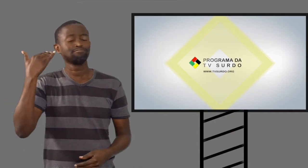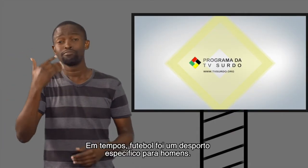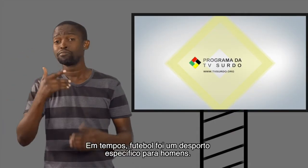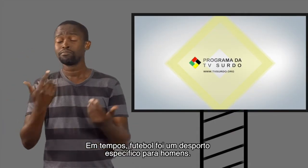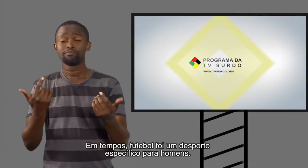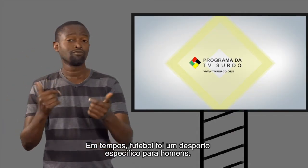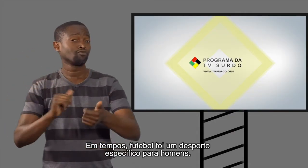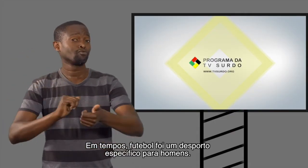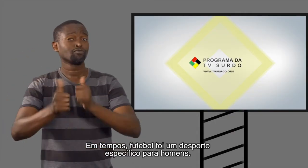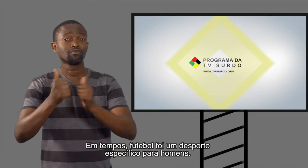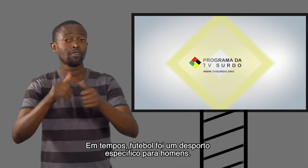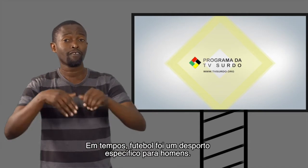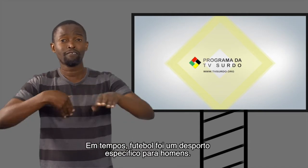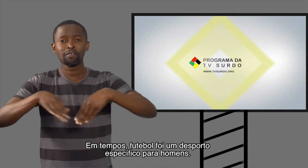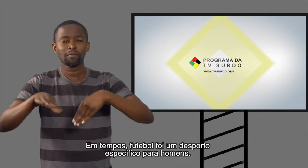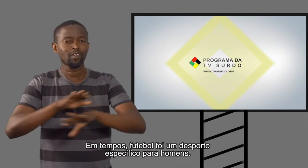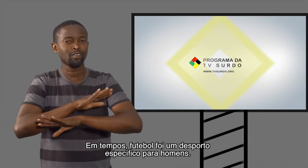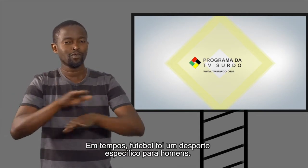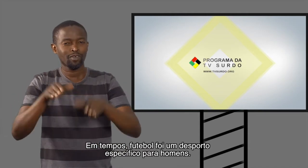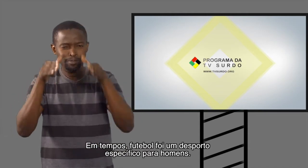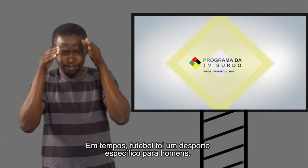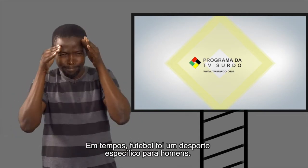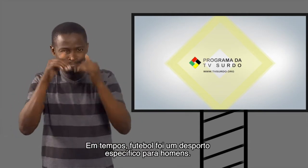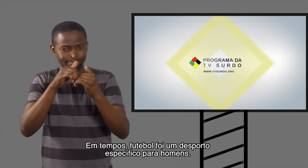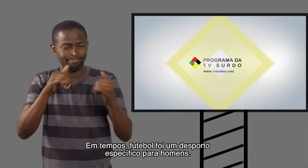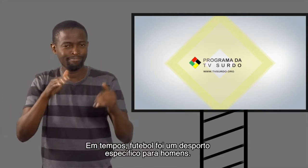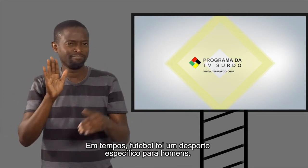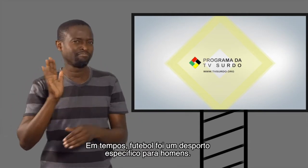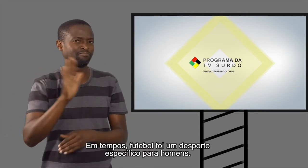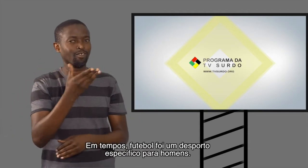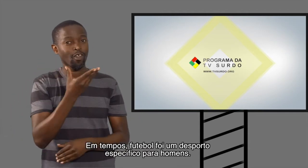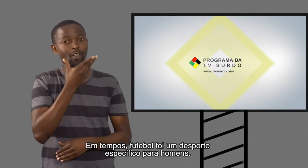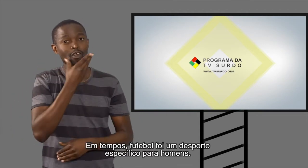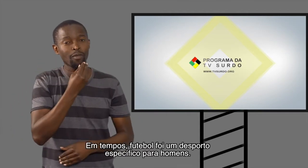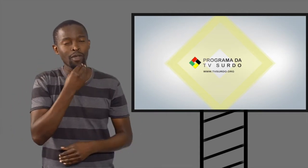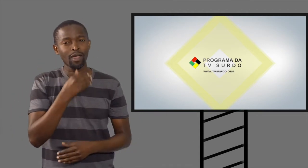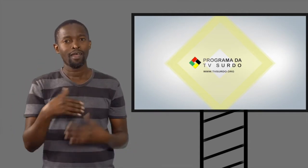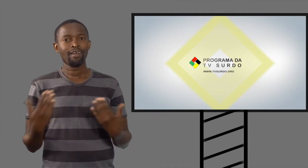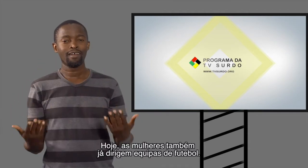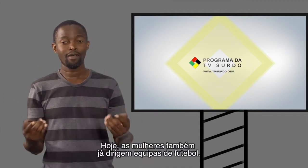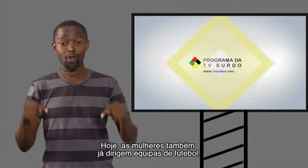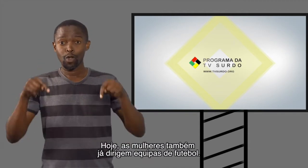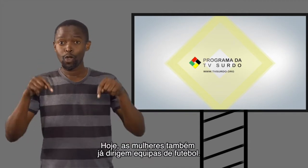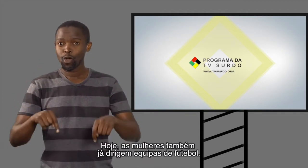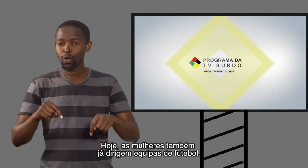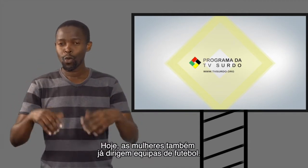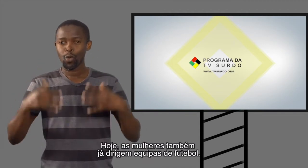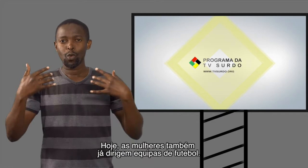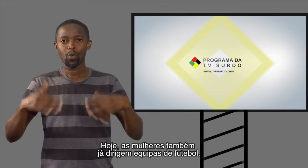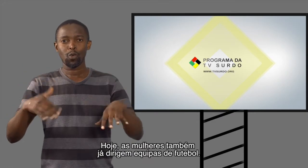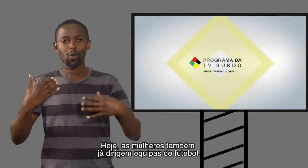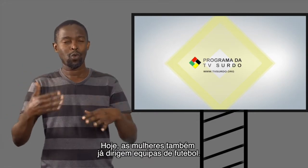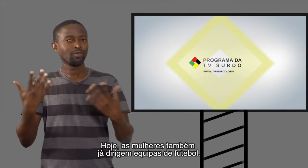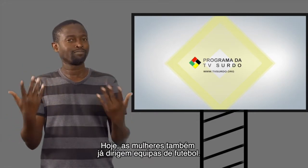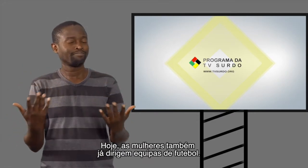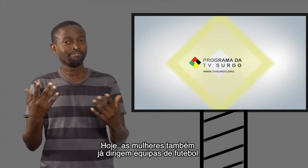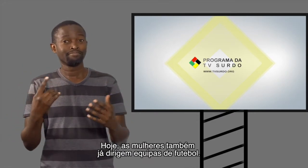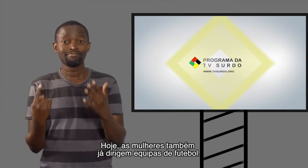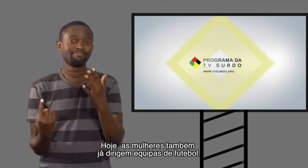Em tempos, futebol foi um desporto específico para homens. Hoje, as mulheres